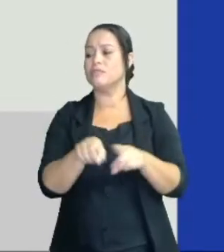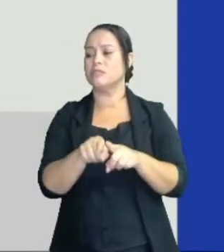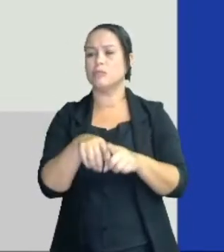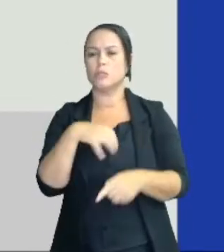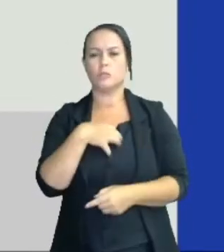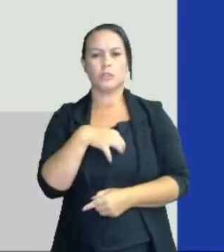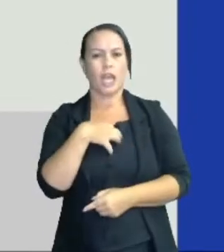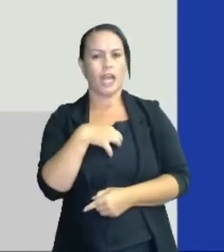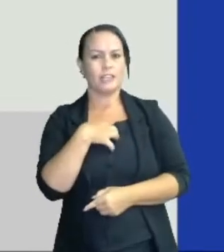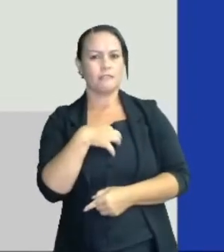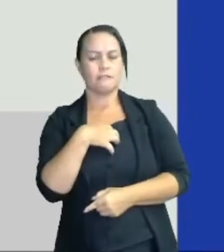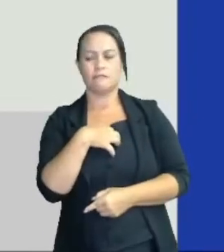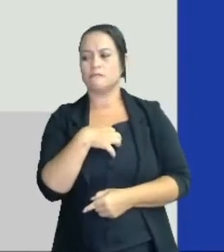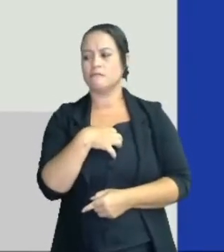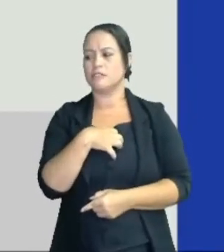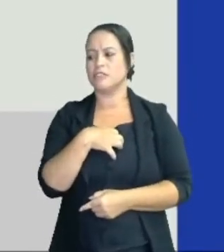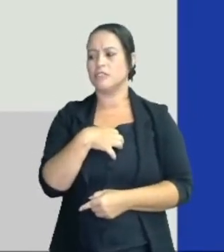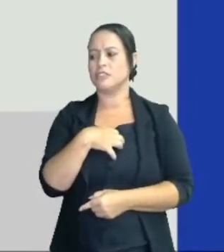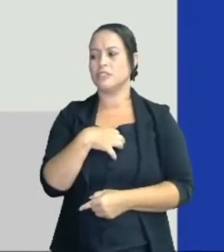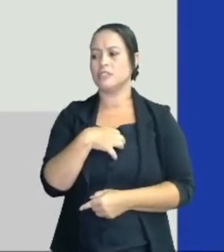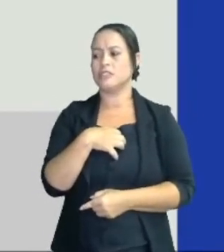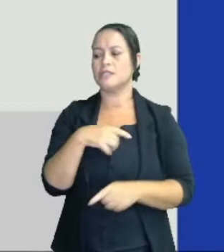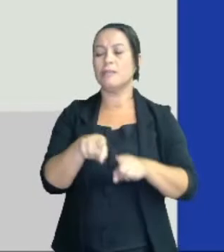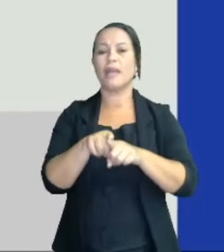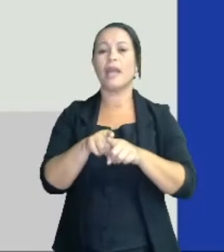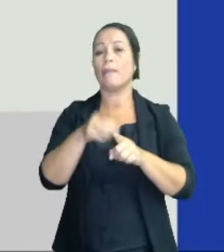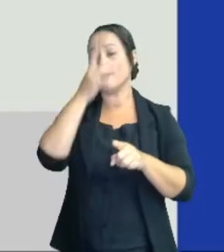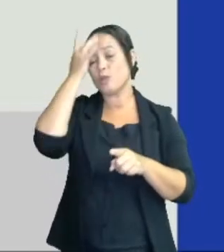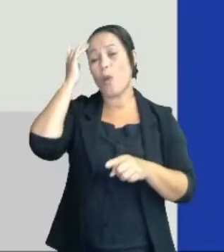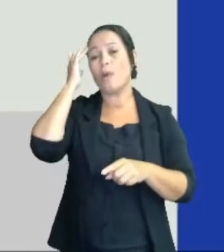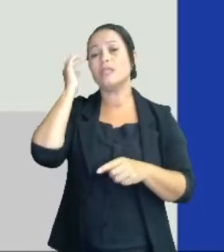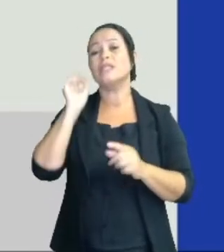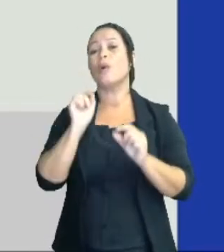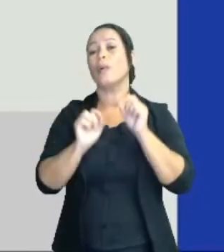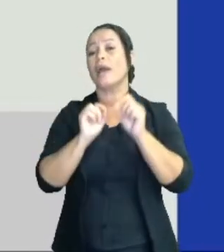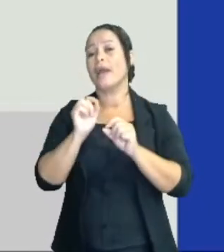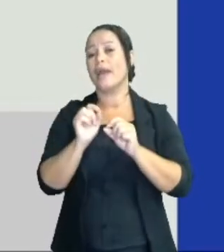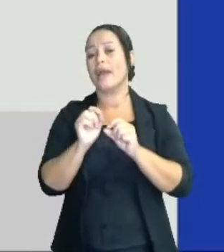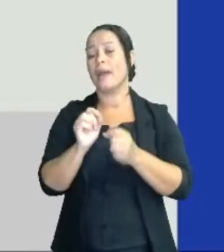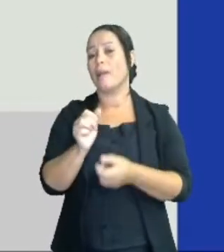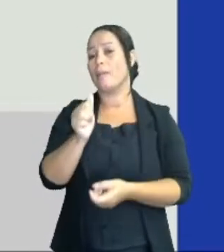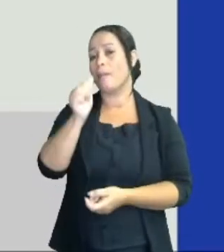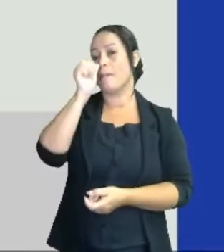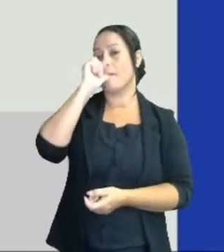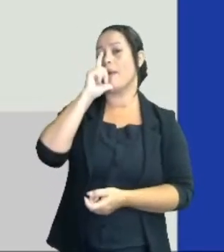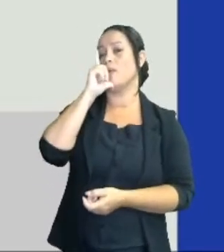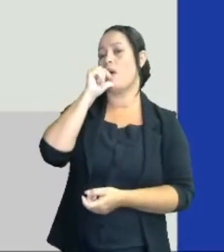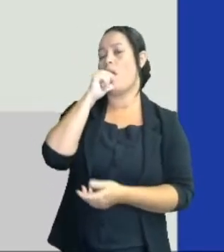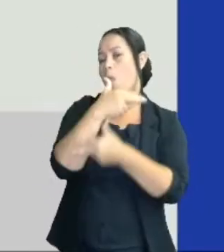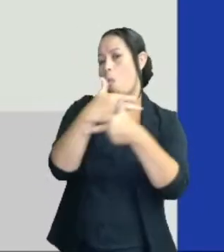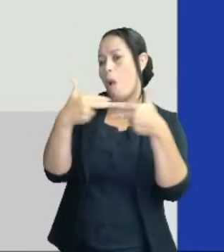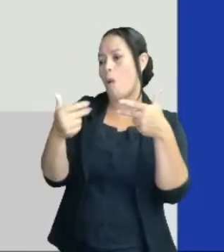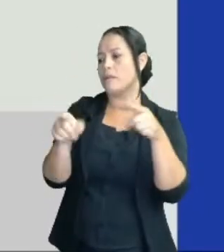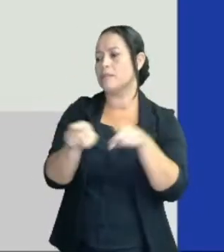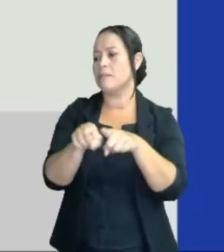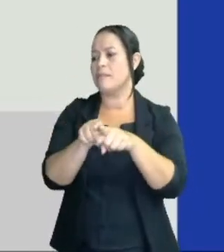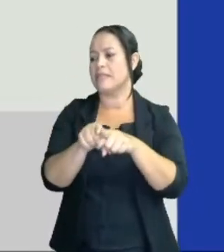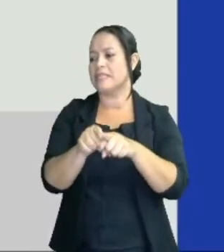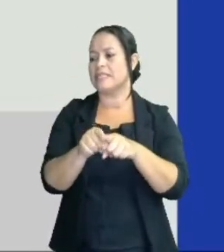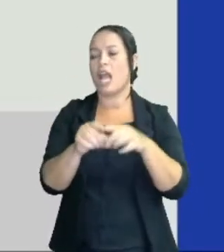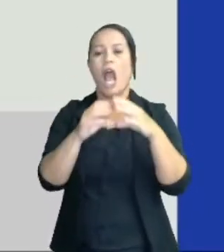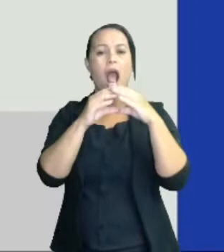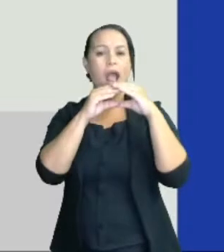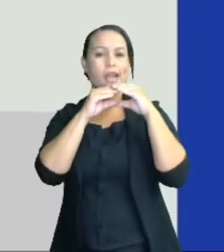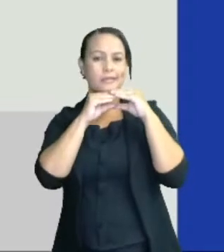com raiva, chop, chop. Quando a pessoa está bebendo alguma coisa, nhac. Quando a